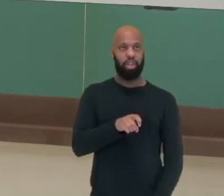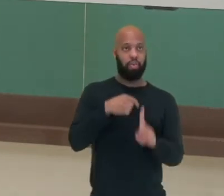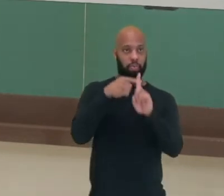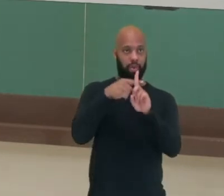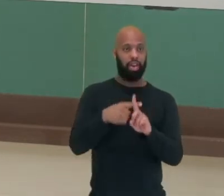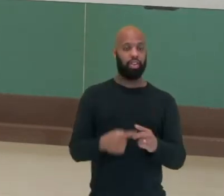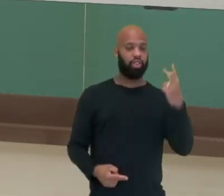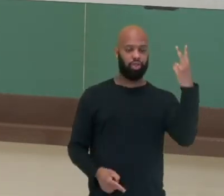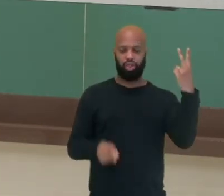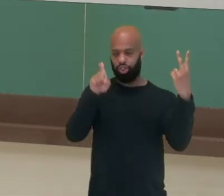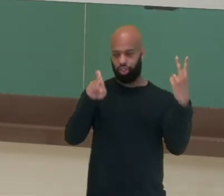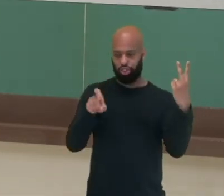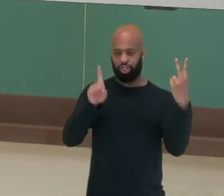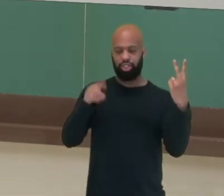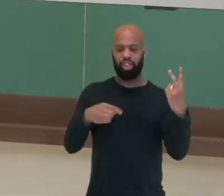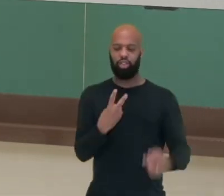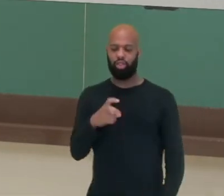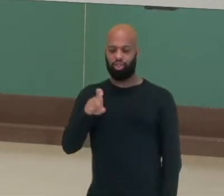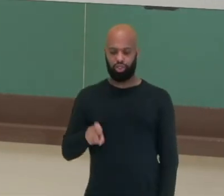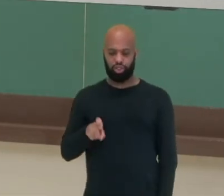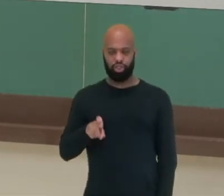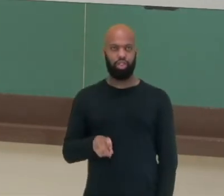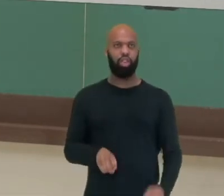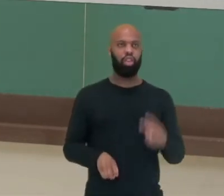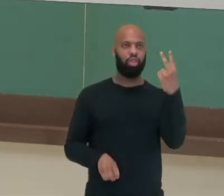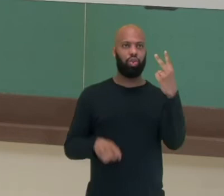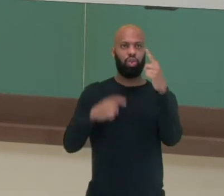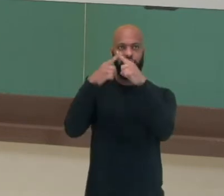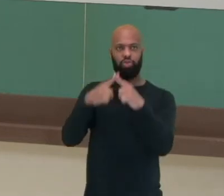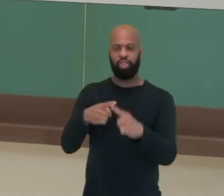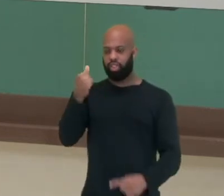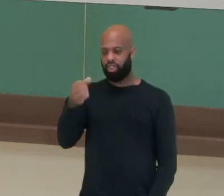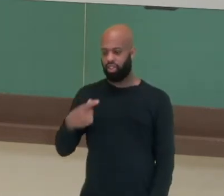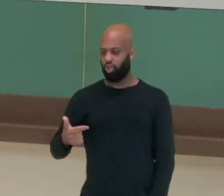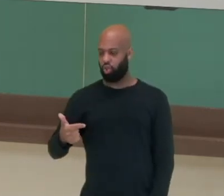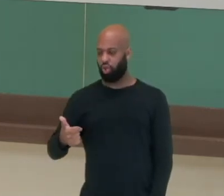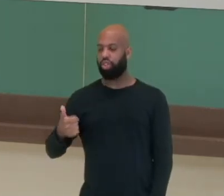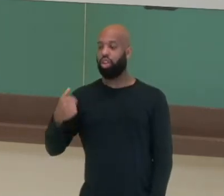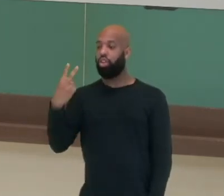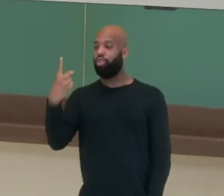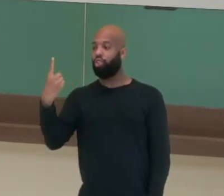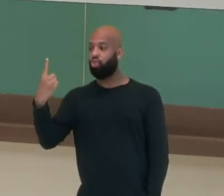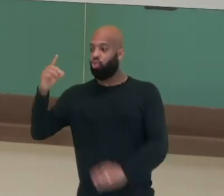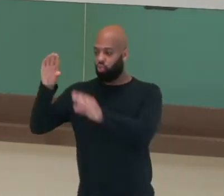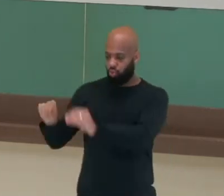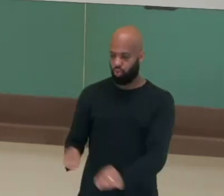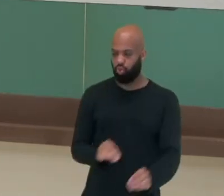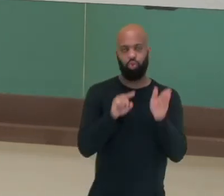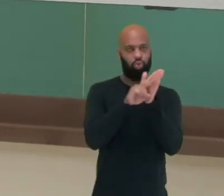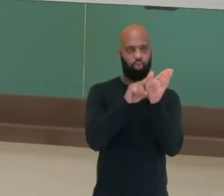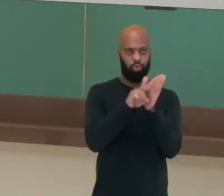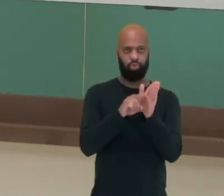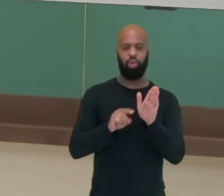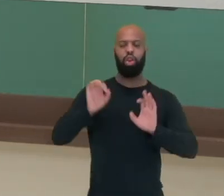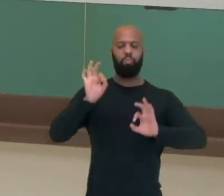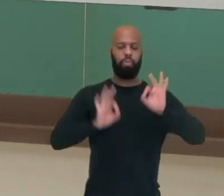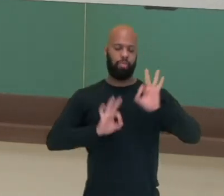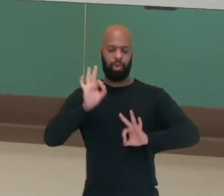mais 2 vezes x, 2x, 2 vezes 6, 12. E já passei o 21 subtraindo.